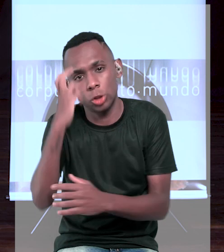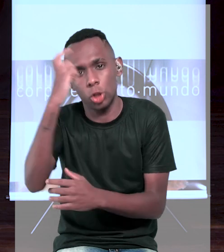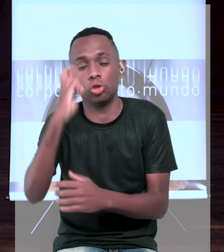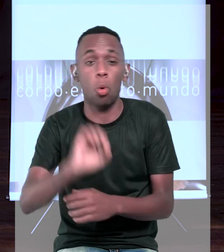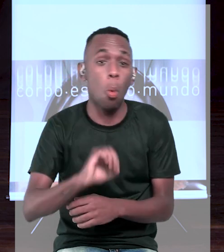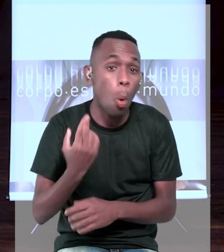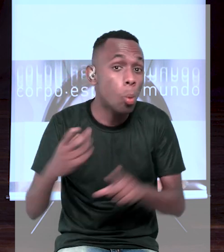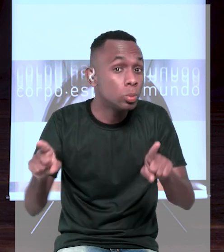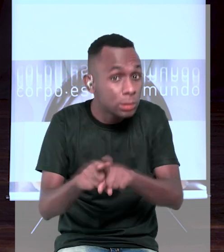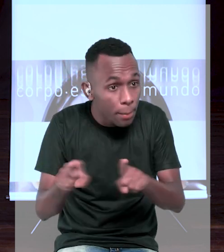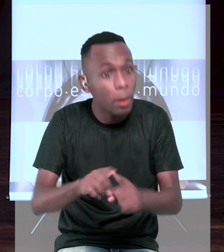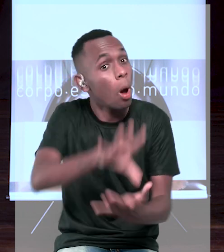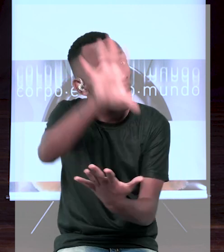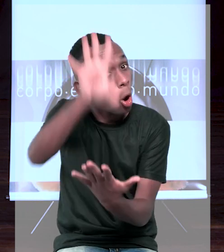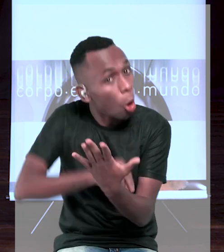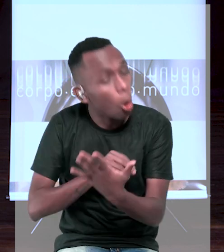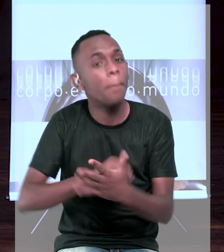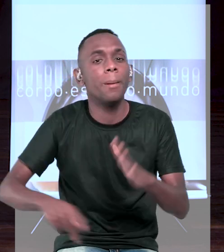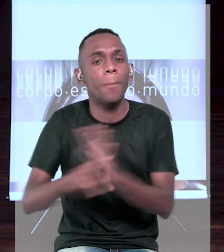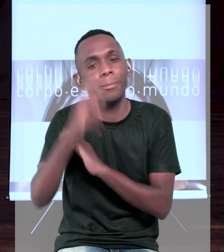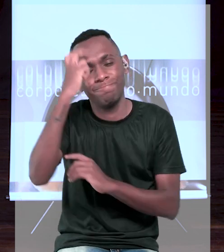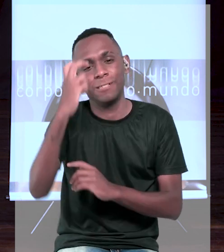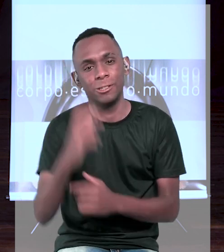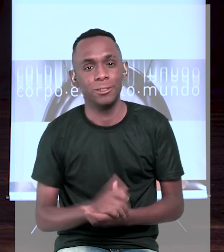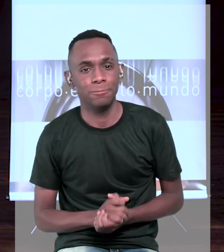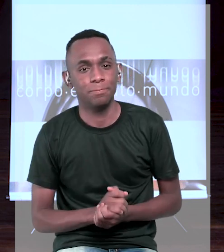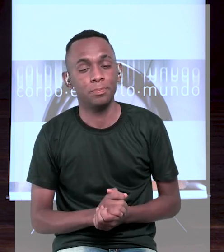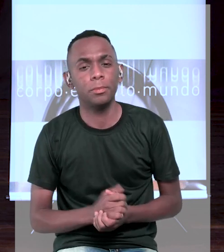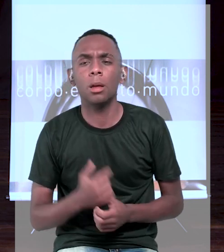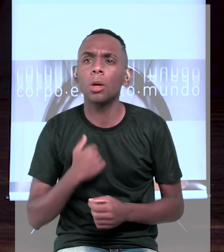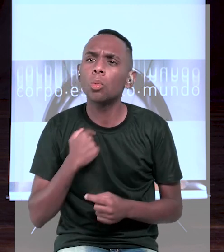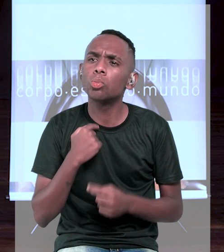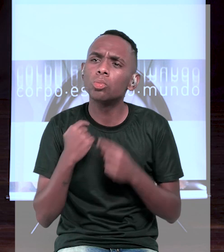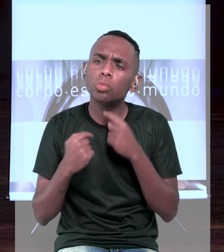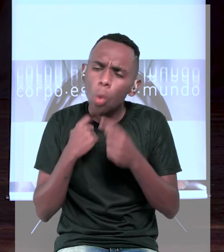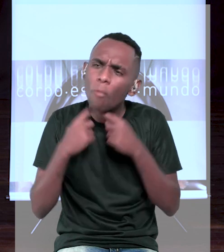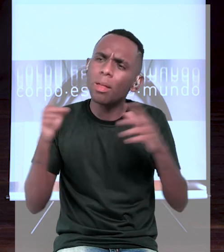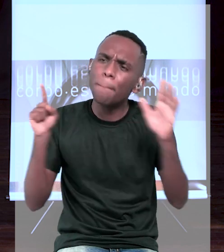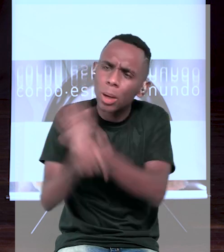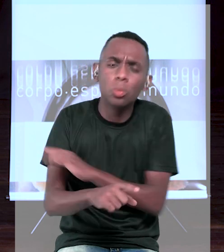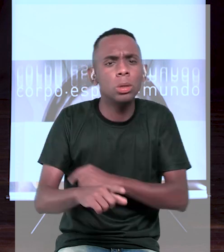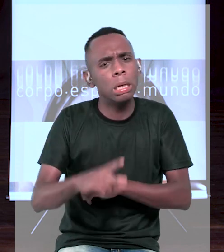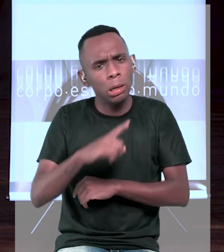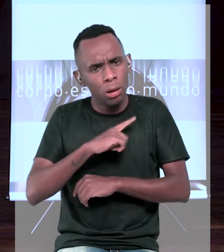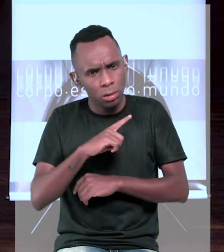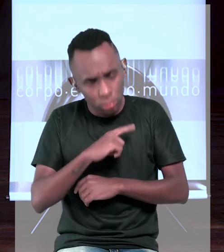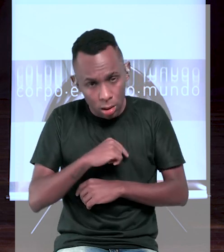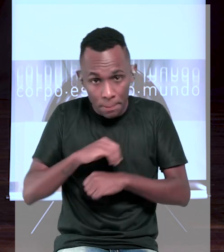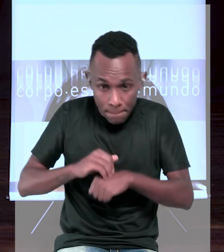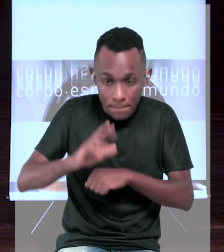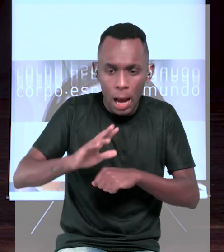uma imitação de inteligência. E eu pergunto, existe algo de mais